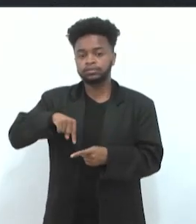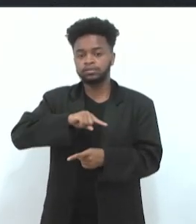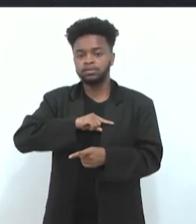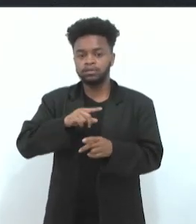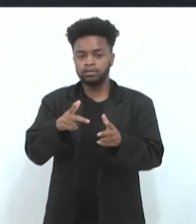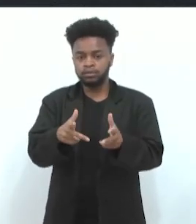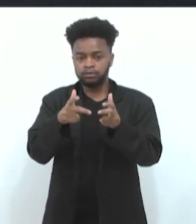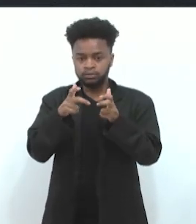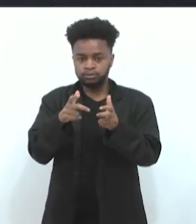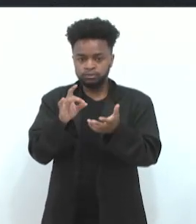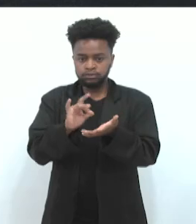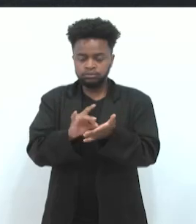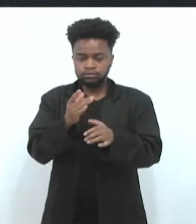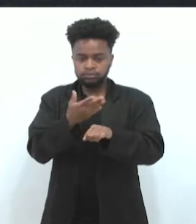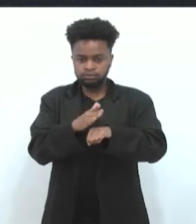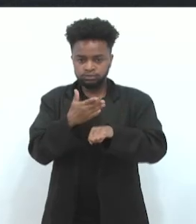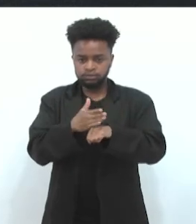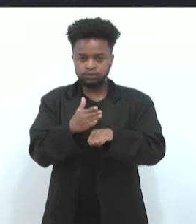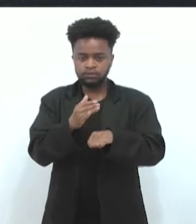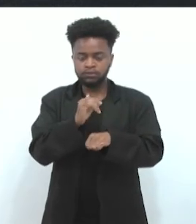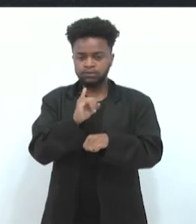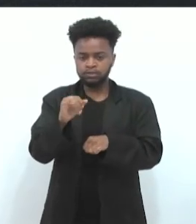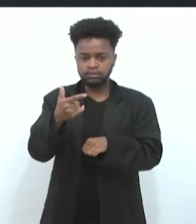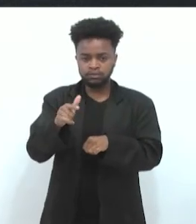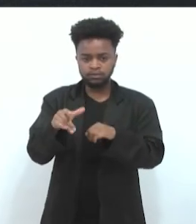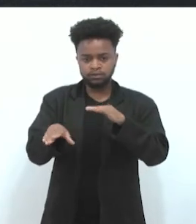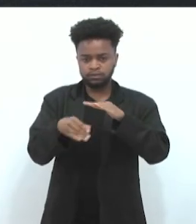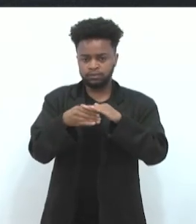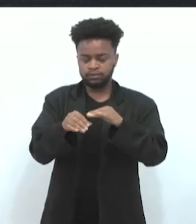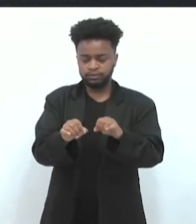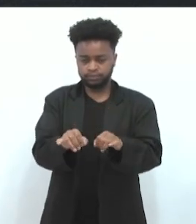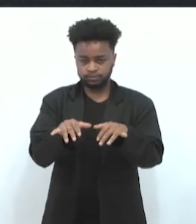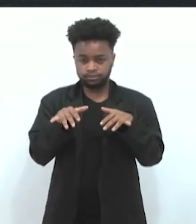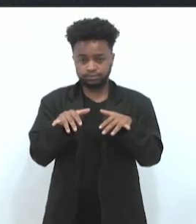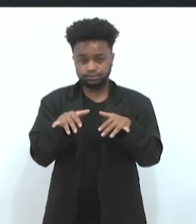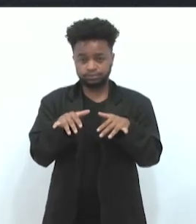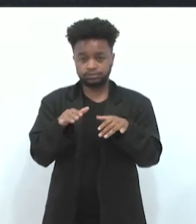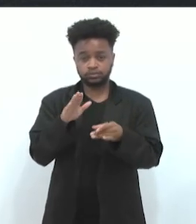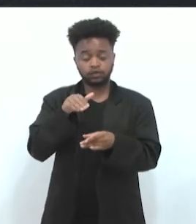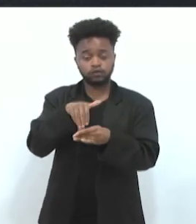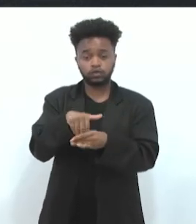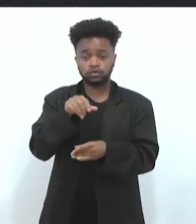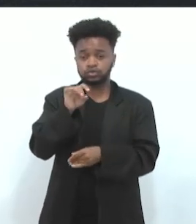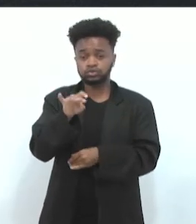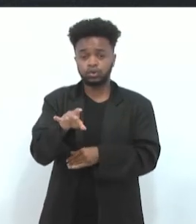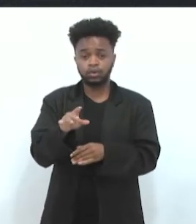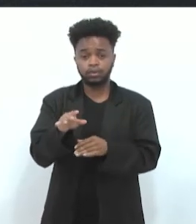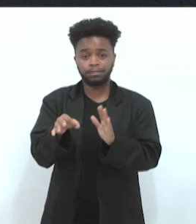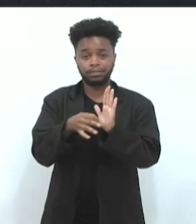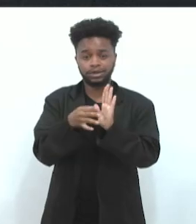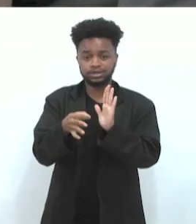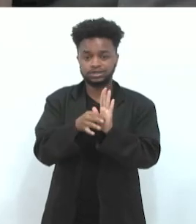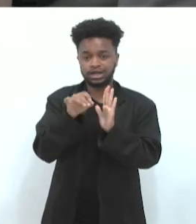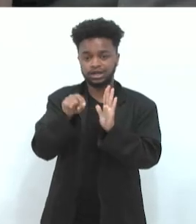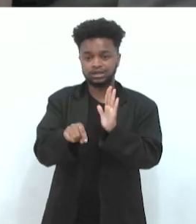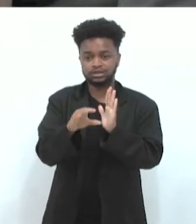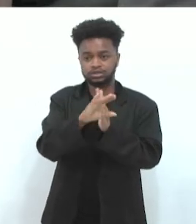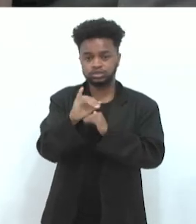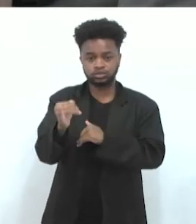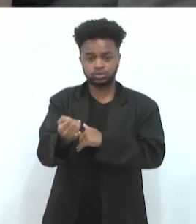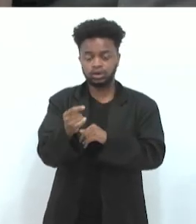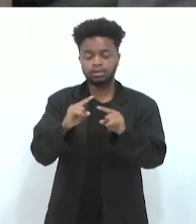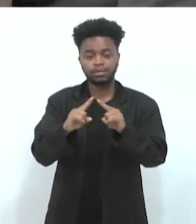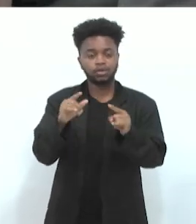na prática, né, quando não há emendas de plenário, é votado apenas o parecer da CCJ, perfeito, e não